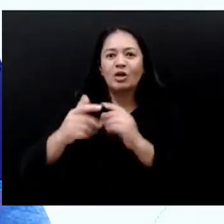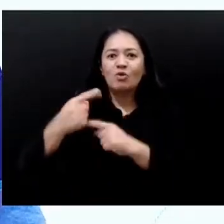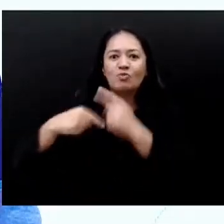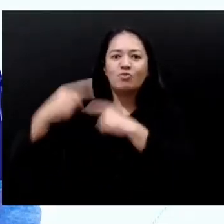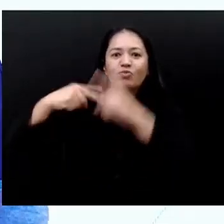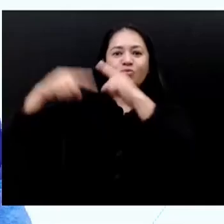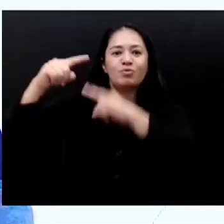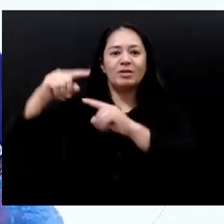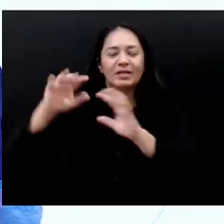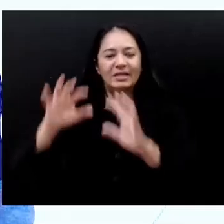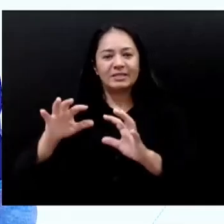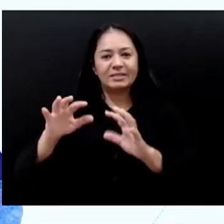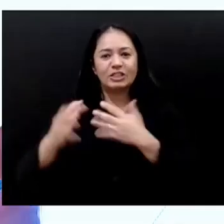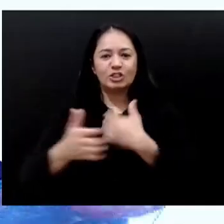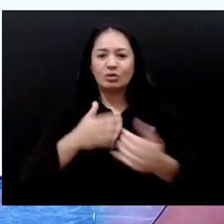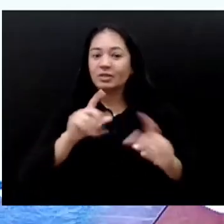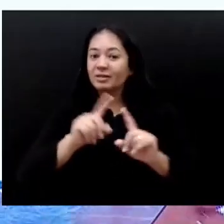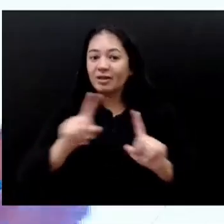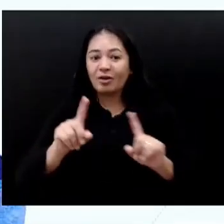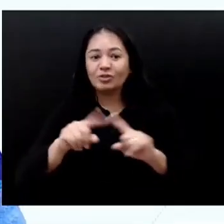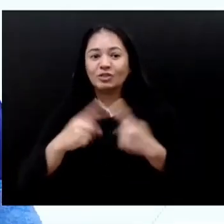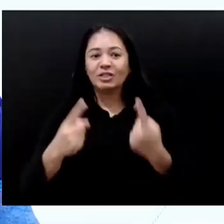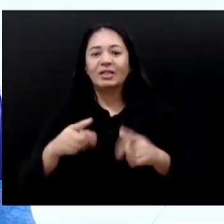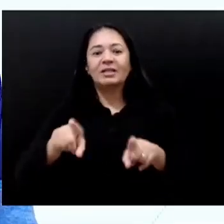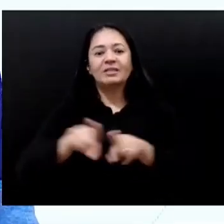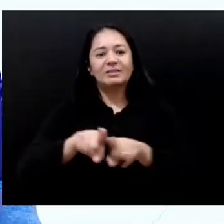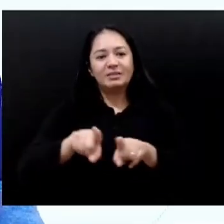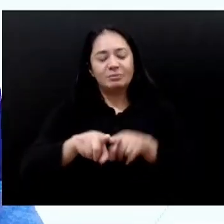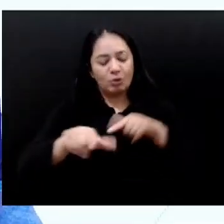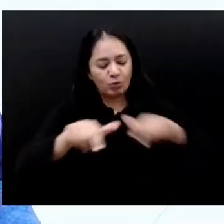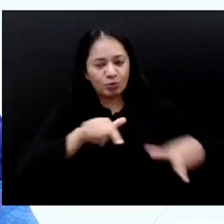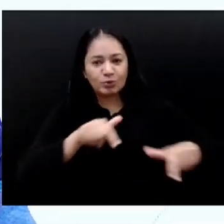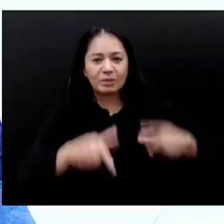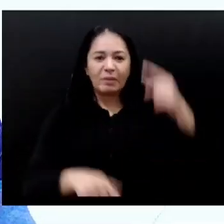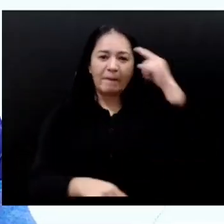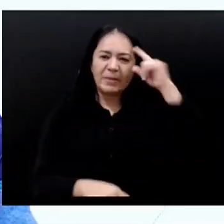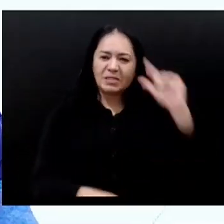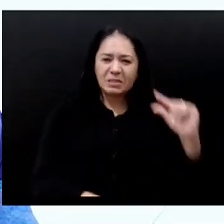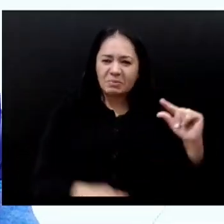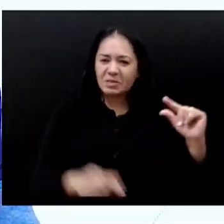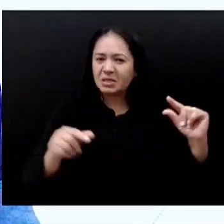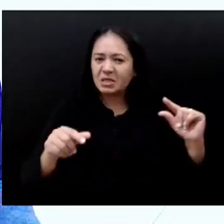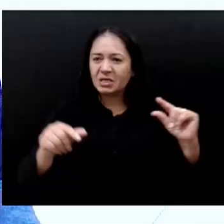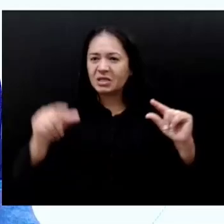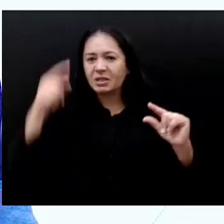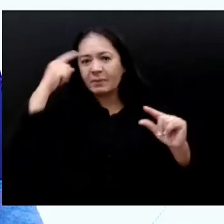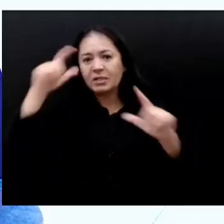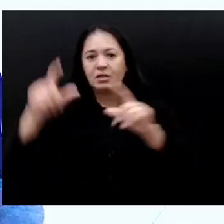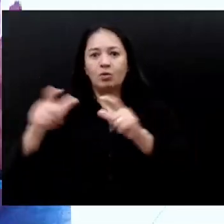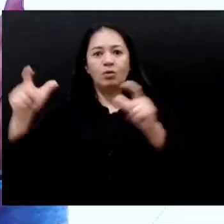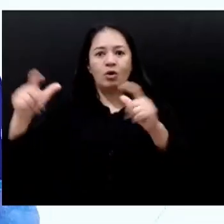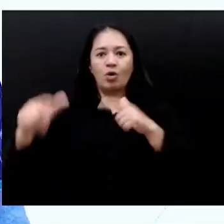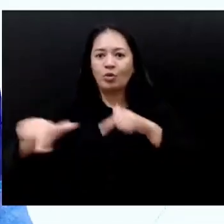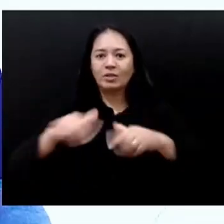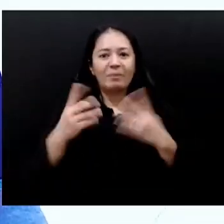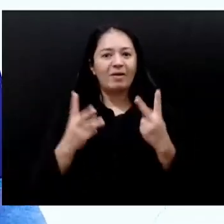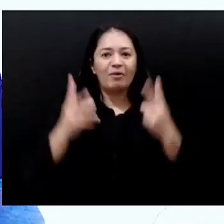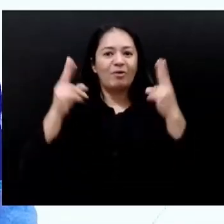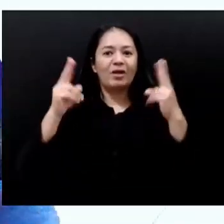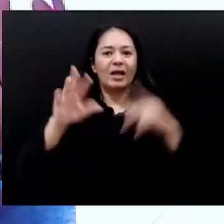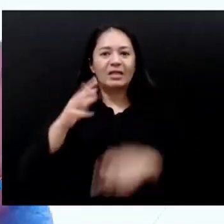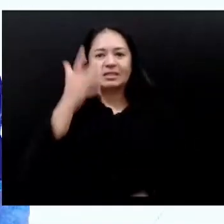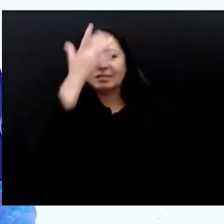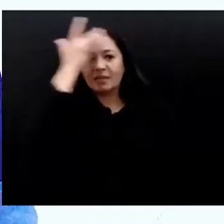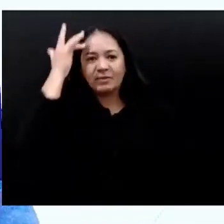a gente dá o mesmo trabalho da gente pensar pequeno, pensar grande. E às vezes as pessoas acham que a gente, de